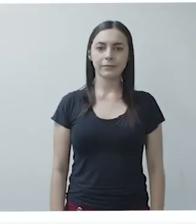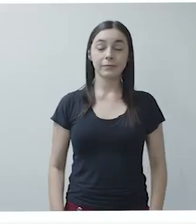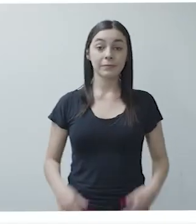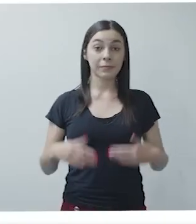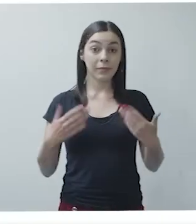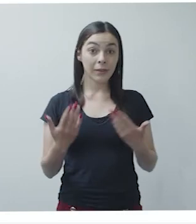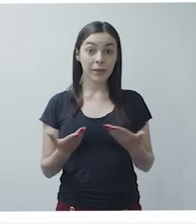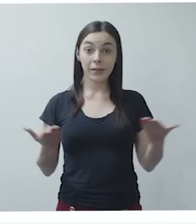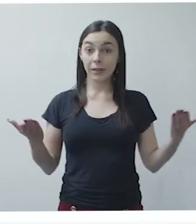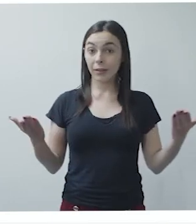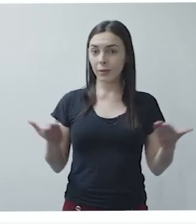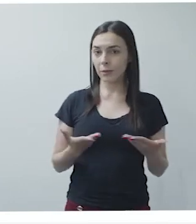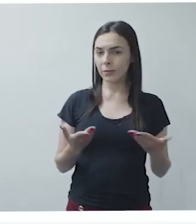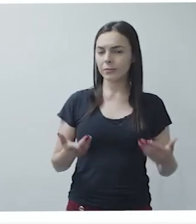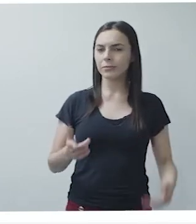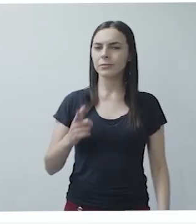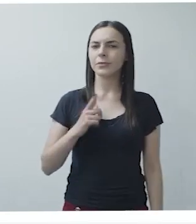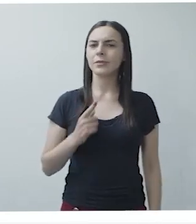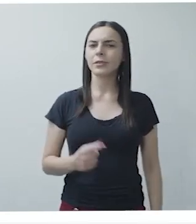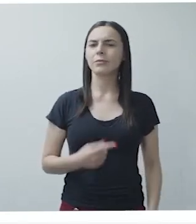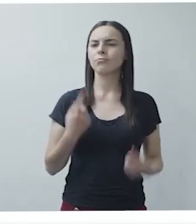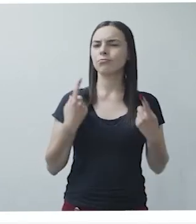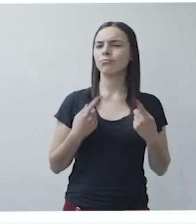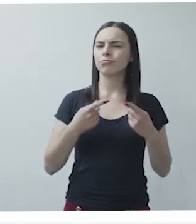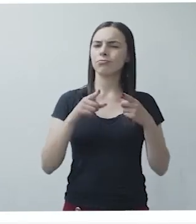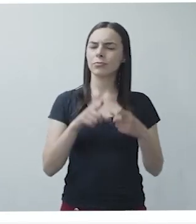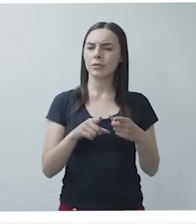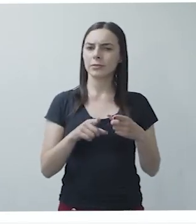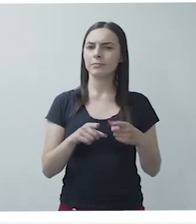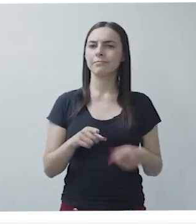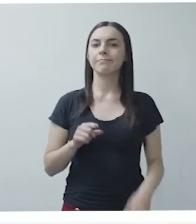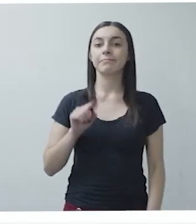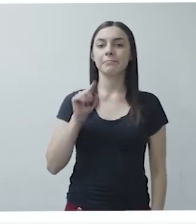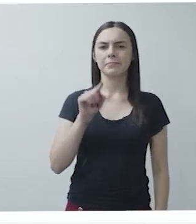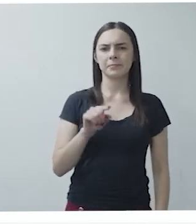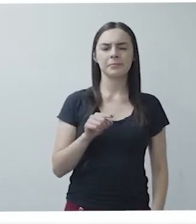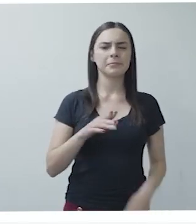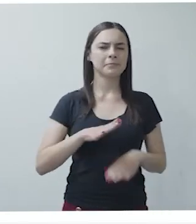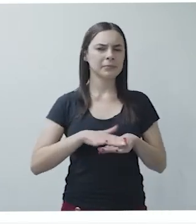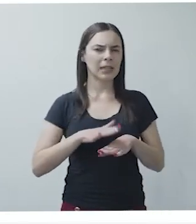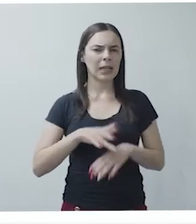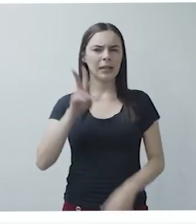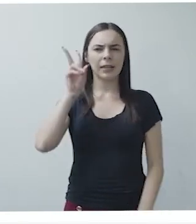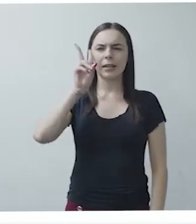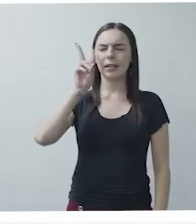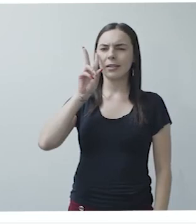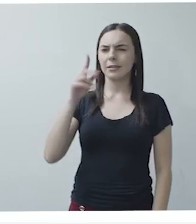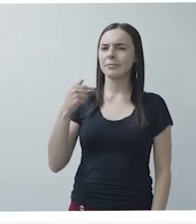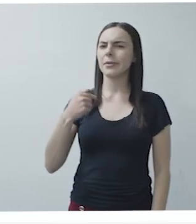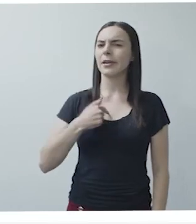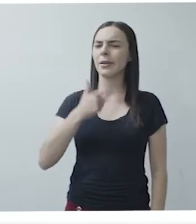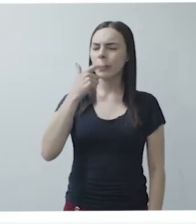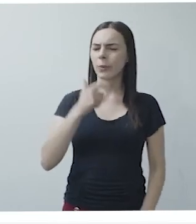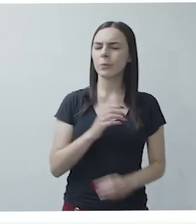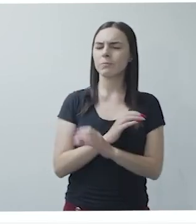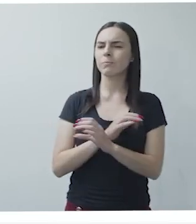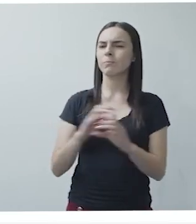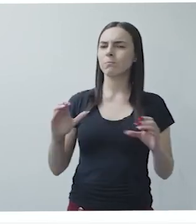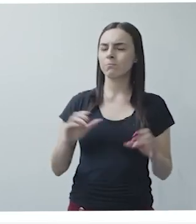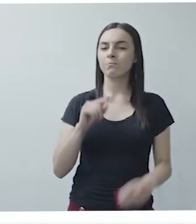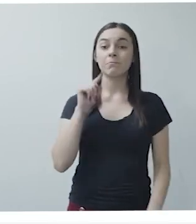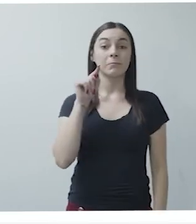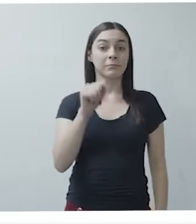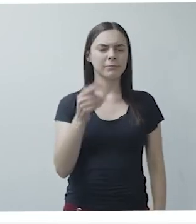Então, hoje, eu trouxe um desafio para vocês. Vocês lembram que a professora Manu confia